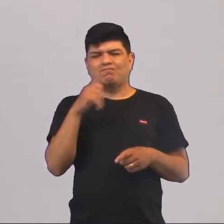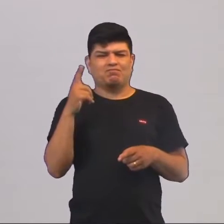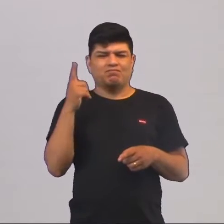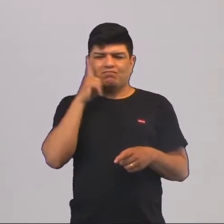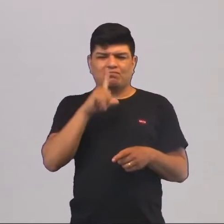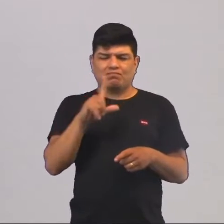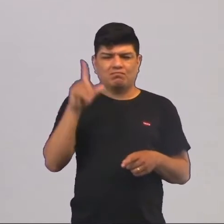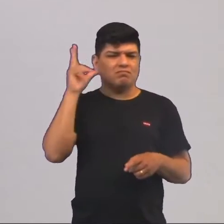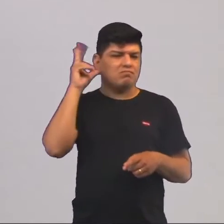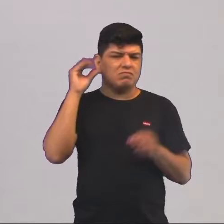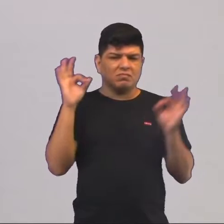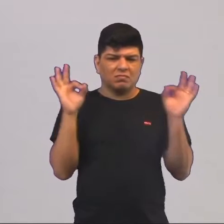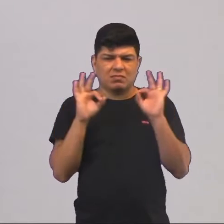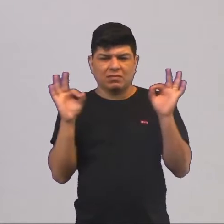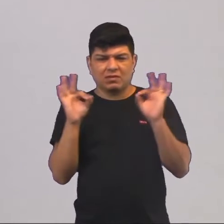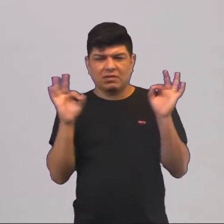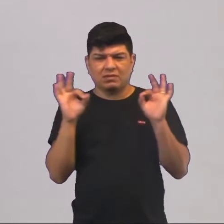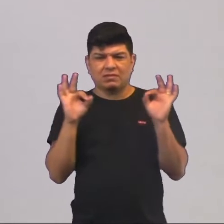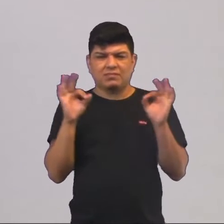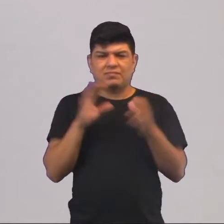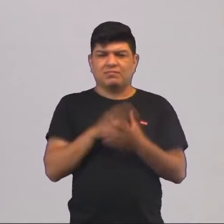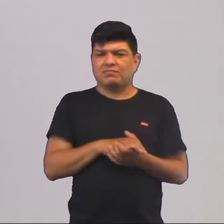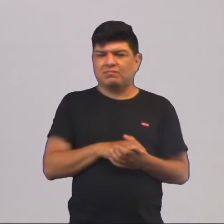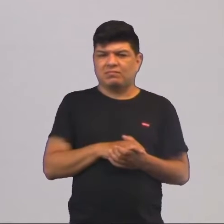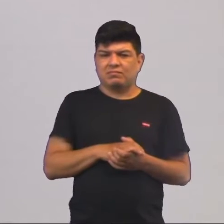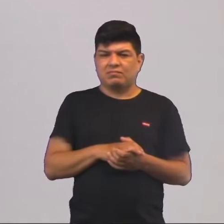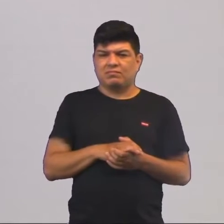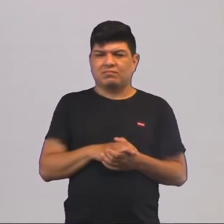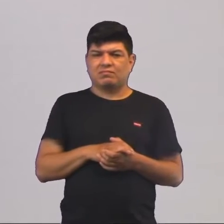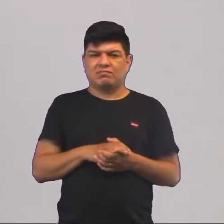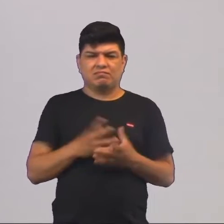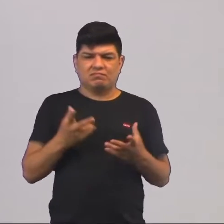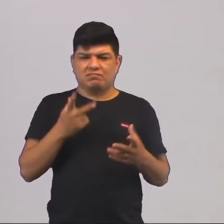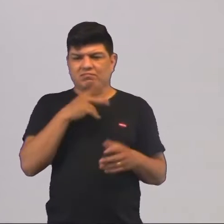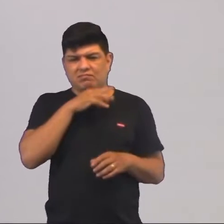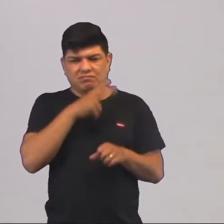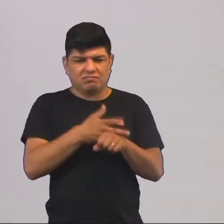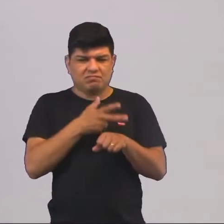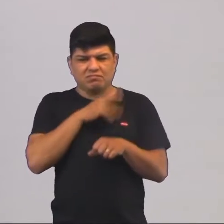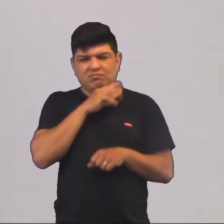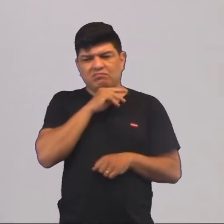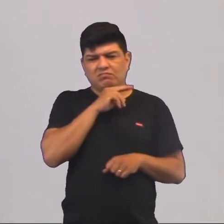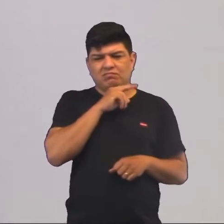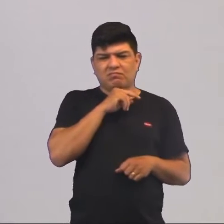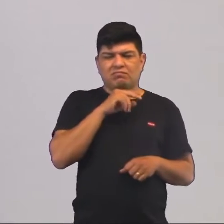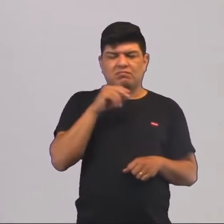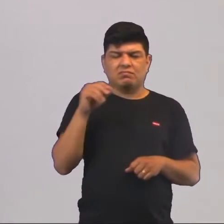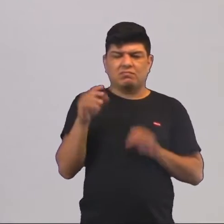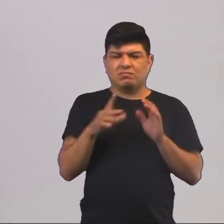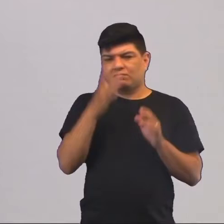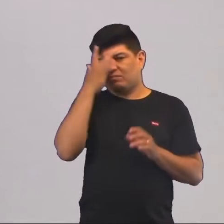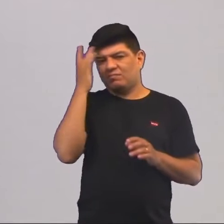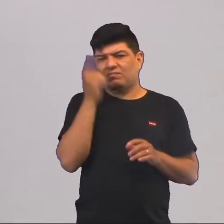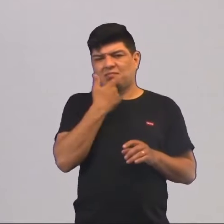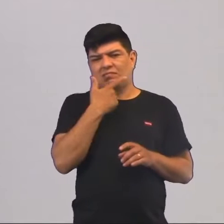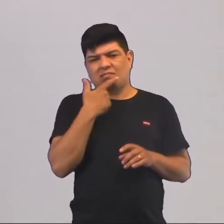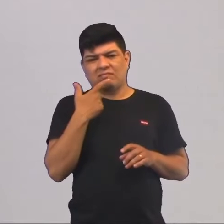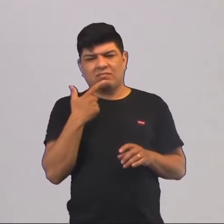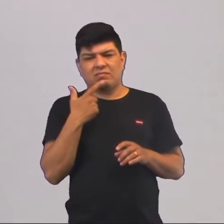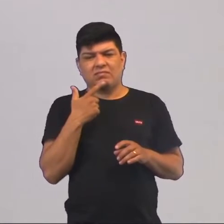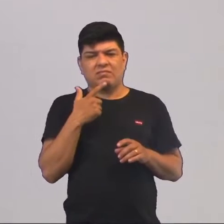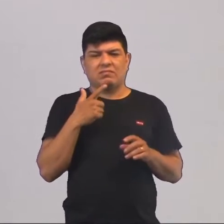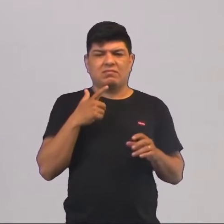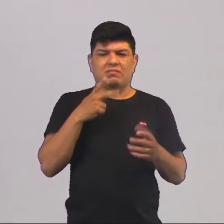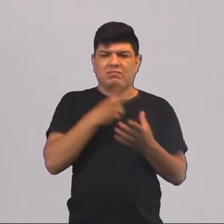áudio que saiu de câmera normais, assim, dá para ouvir pessoas rindo, falando o